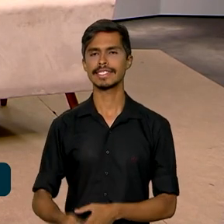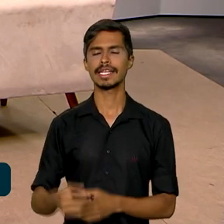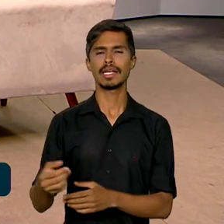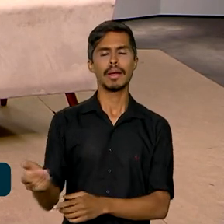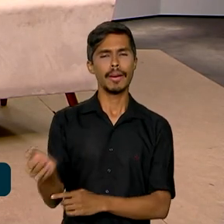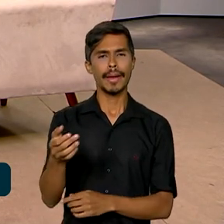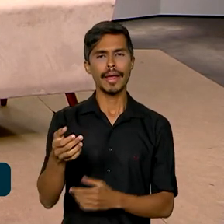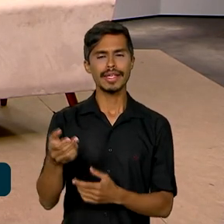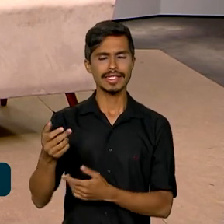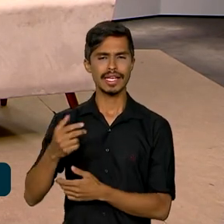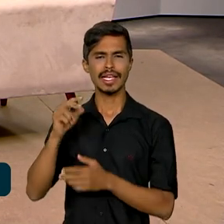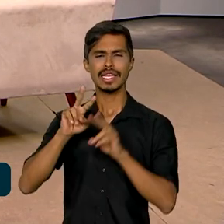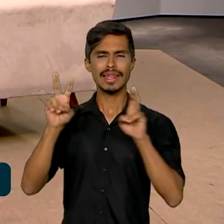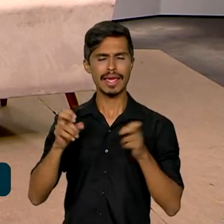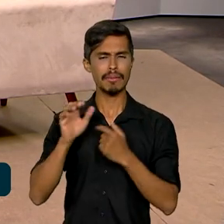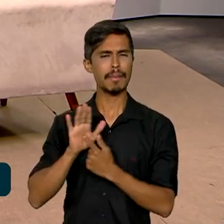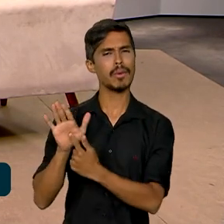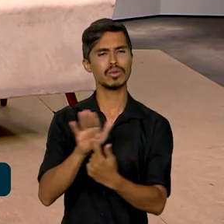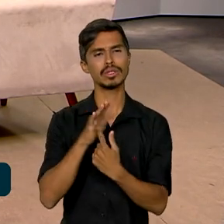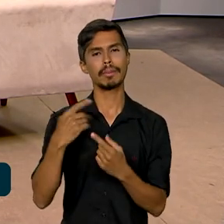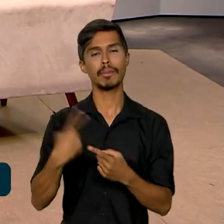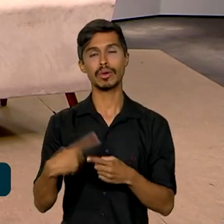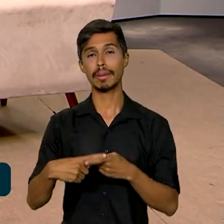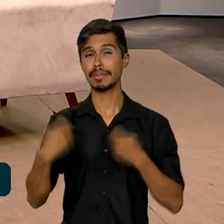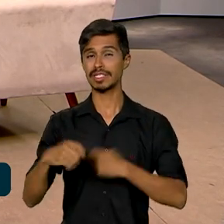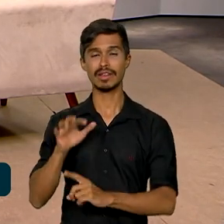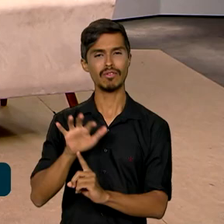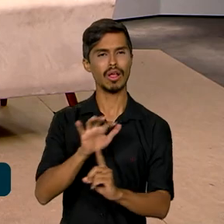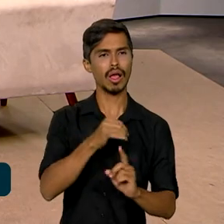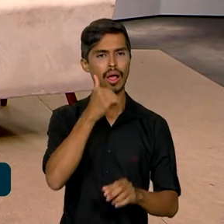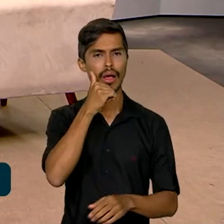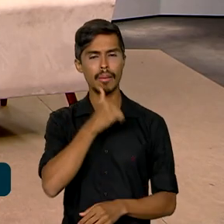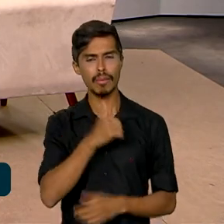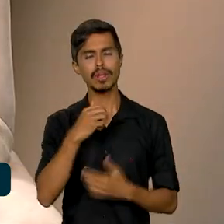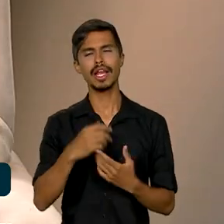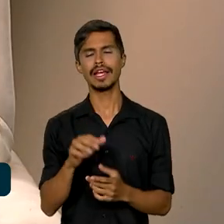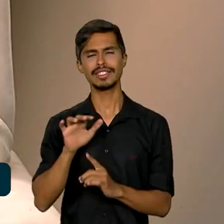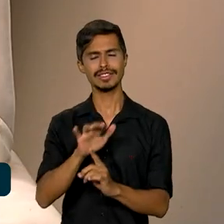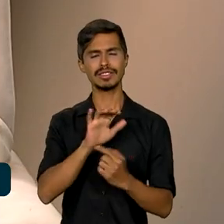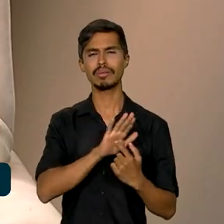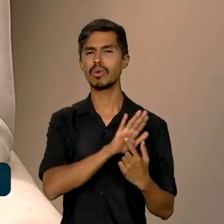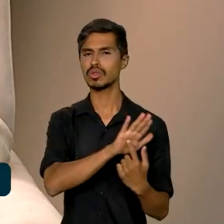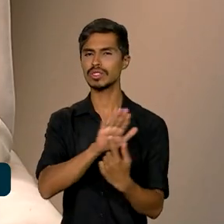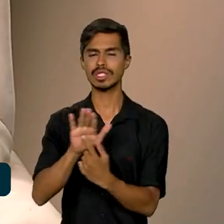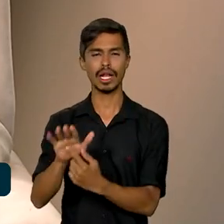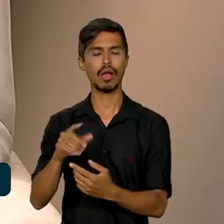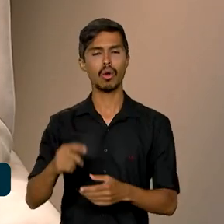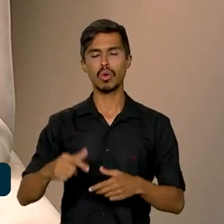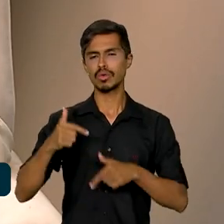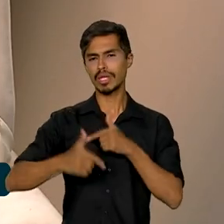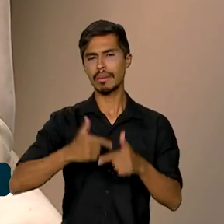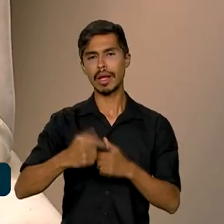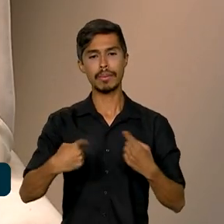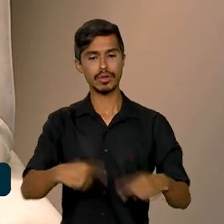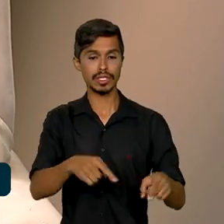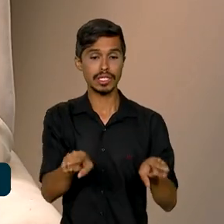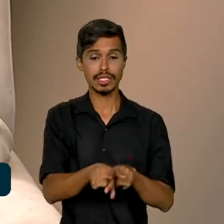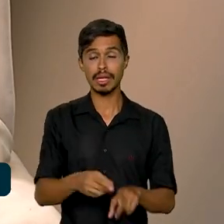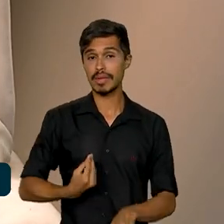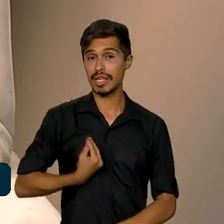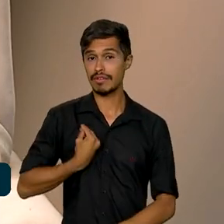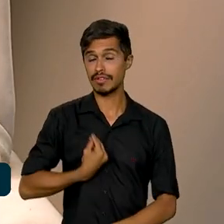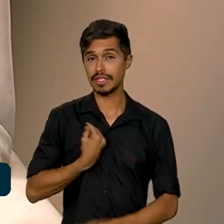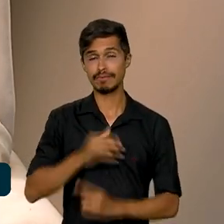importante, porque nós precisamos mudar também o pensamento da sociedade sobre as mulheres, no seu exercício político, mas também na vida,